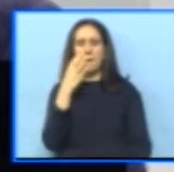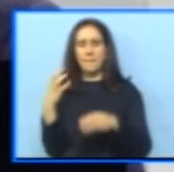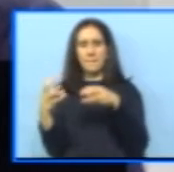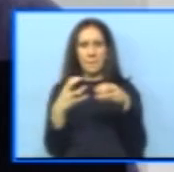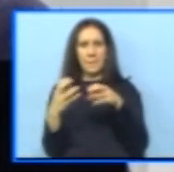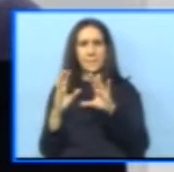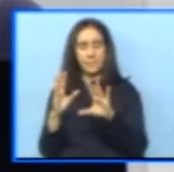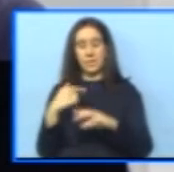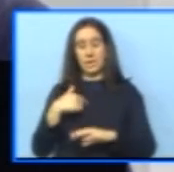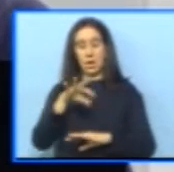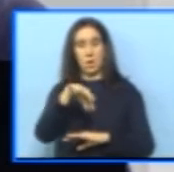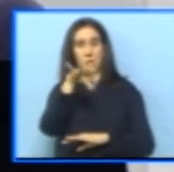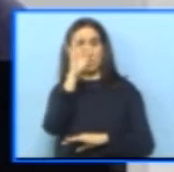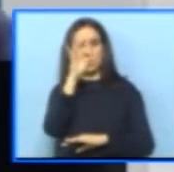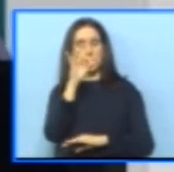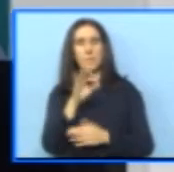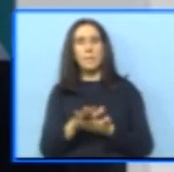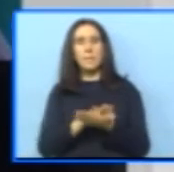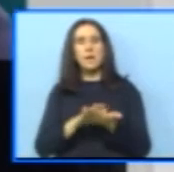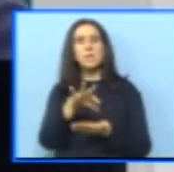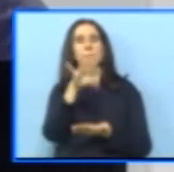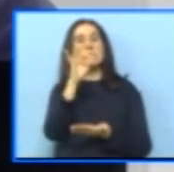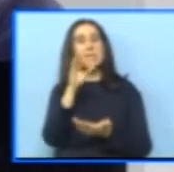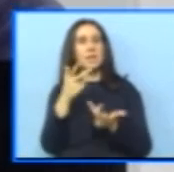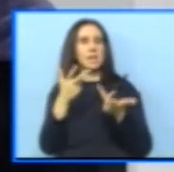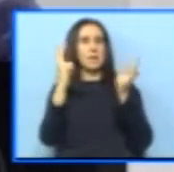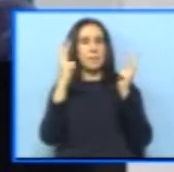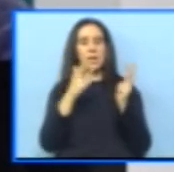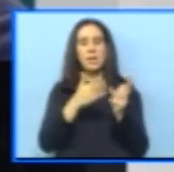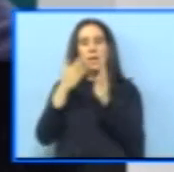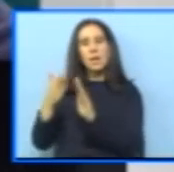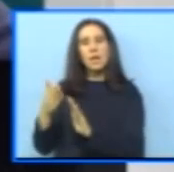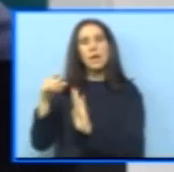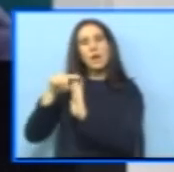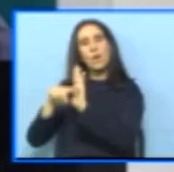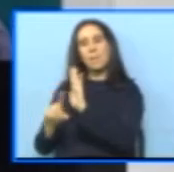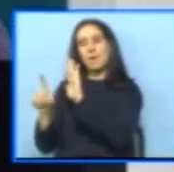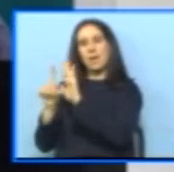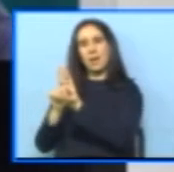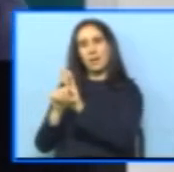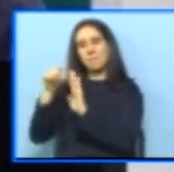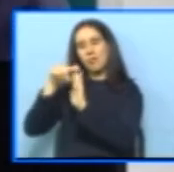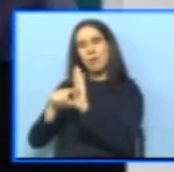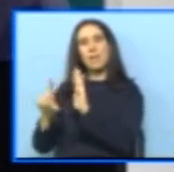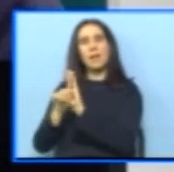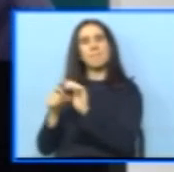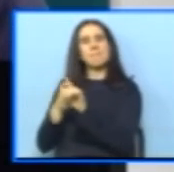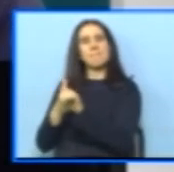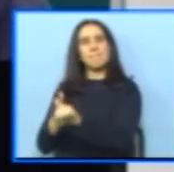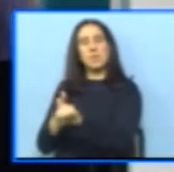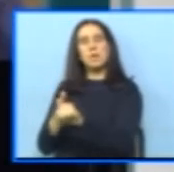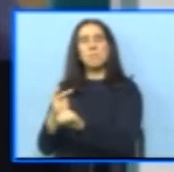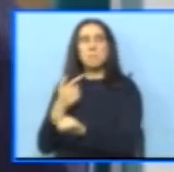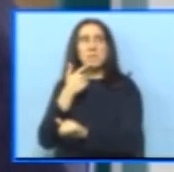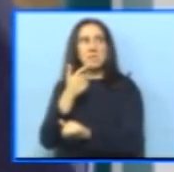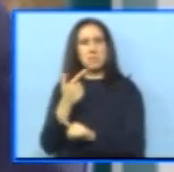e o que está na base desta opção, que é a liberdade, e por outro lado a norma, a lei, o cumprimento de uma norma e uma lei. À partida nós poderíamos